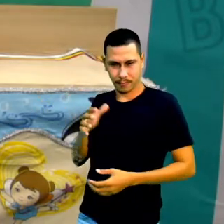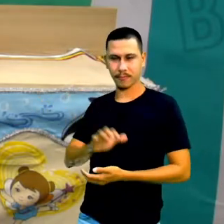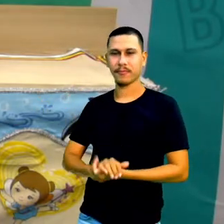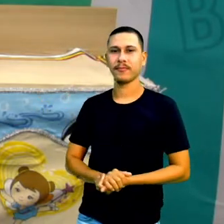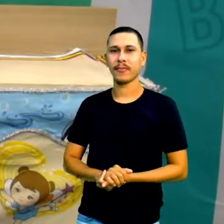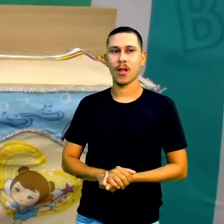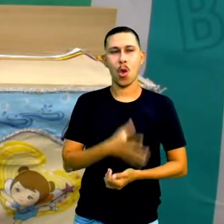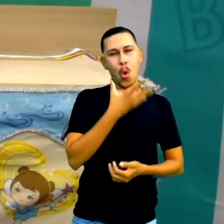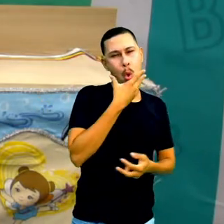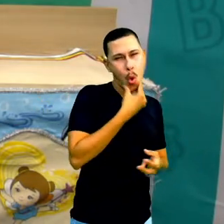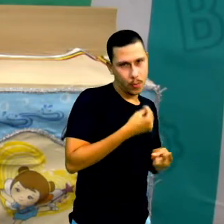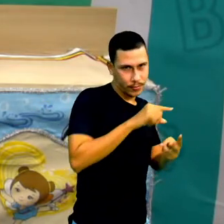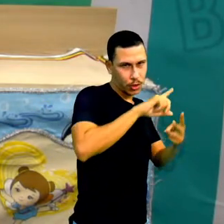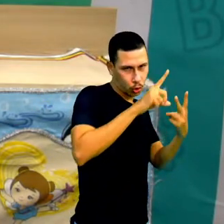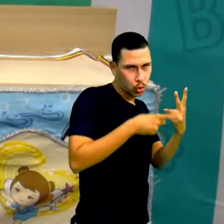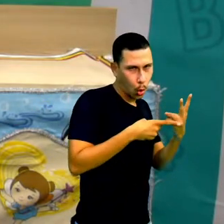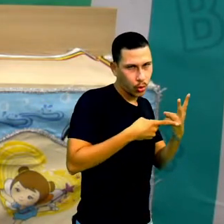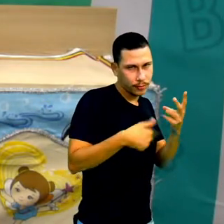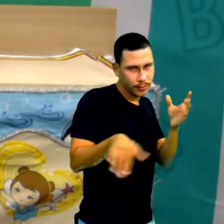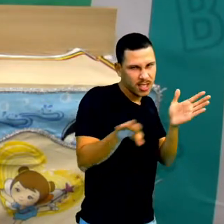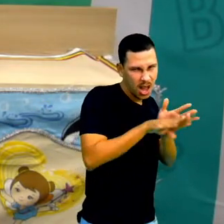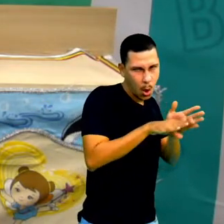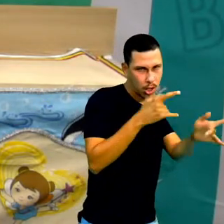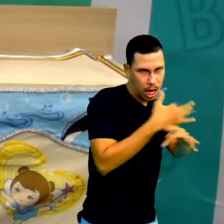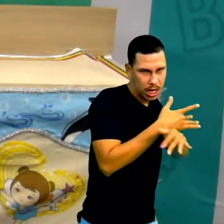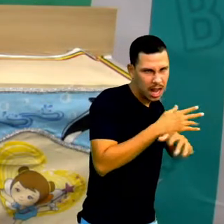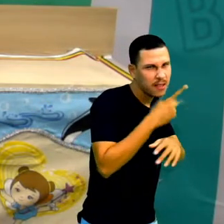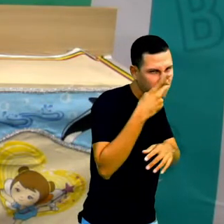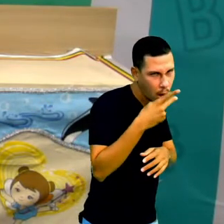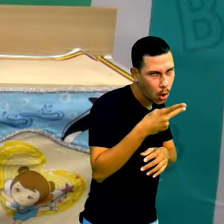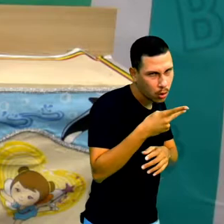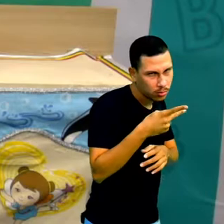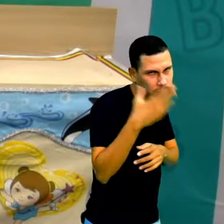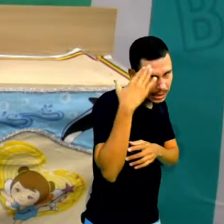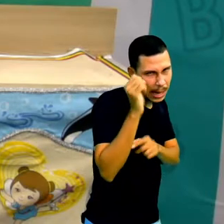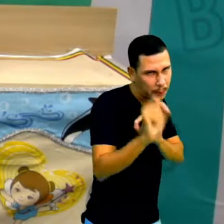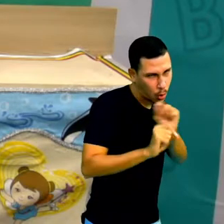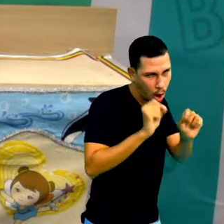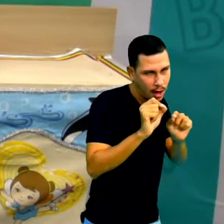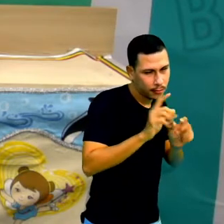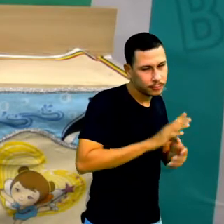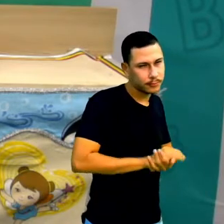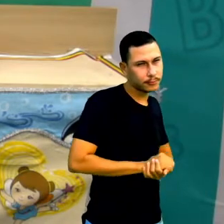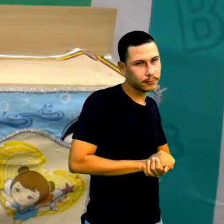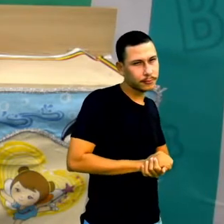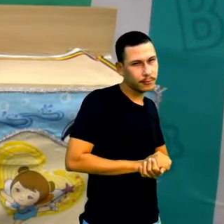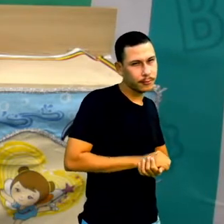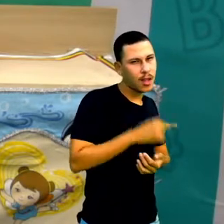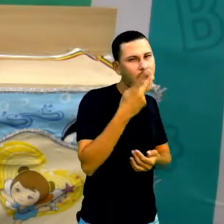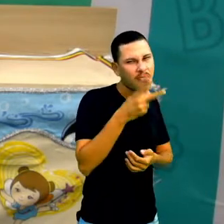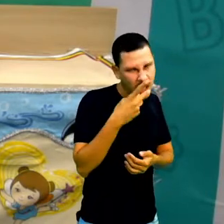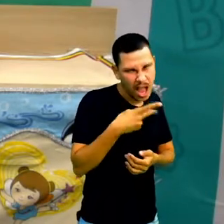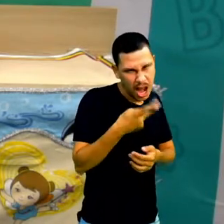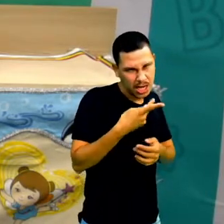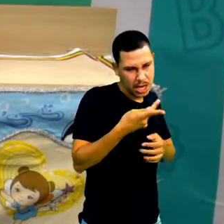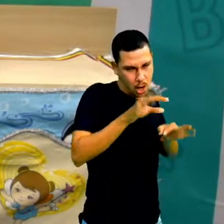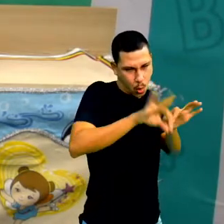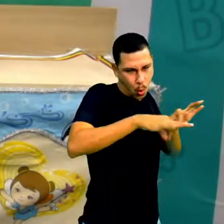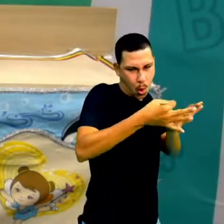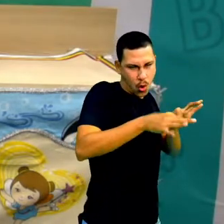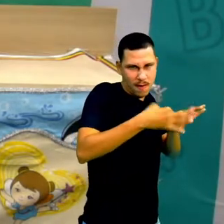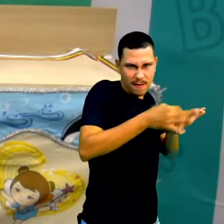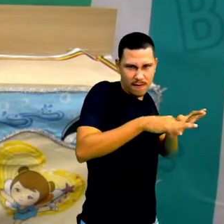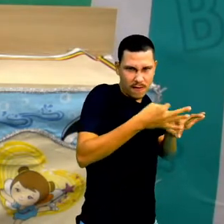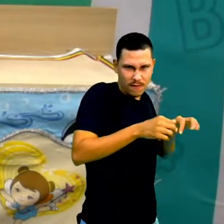aqueles dois forasteiros, sabe o que eles disseram que era, Leiturinha? Um alfaiate. Será que eles